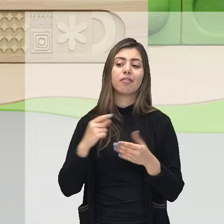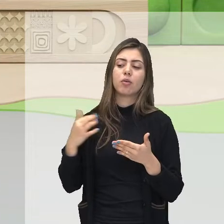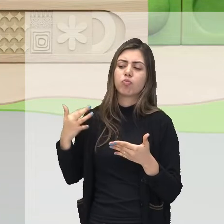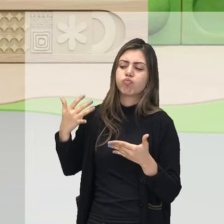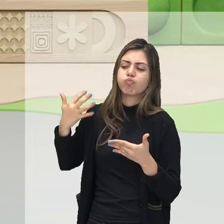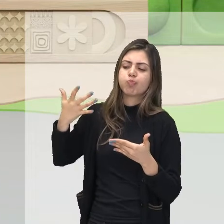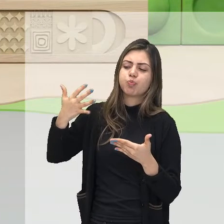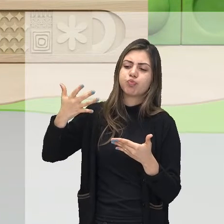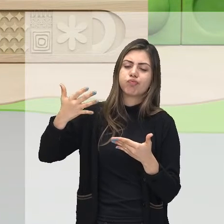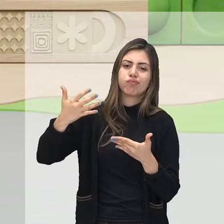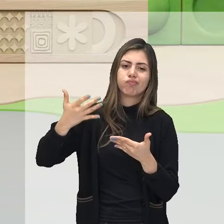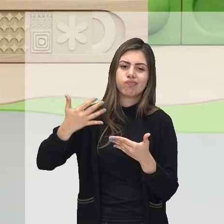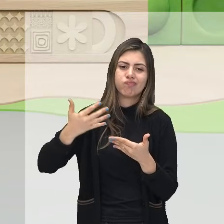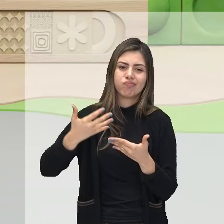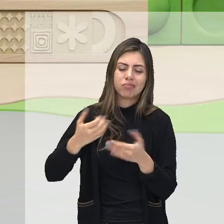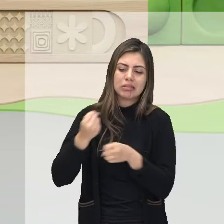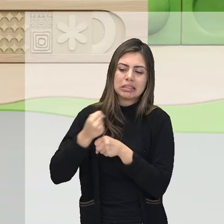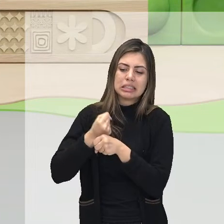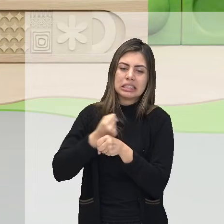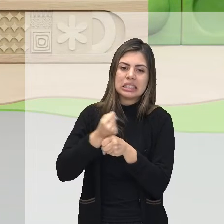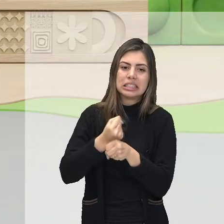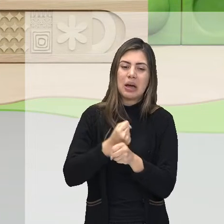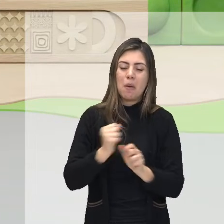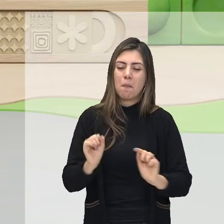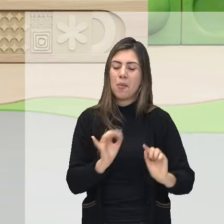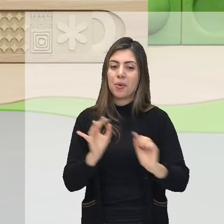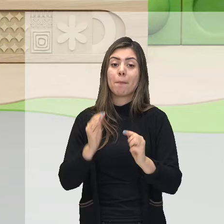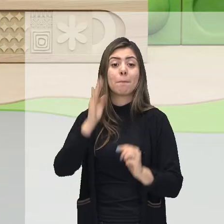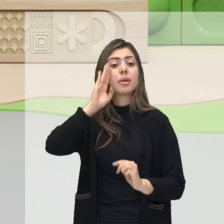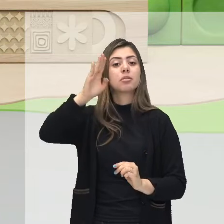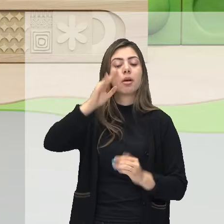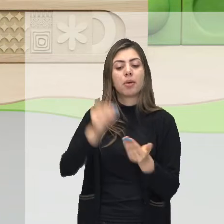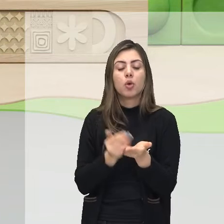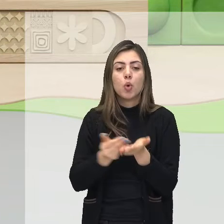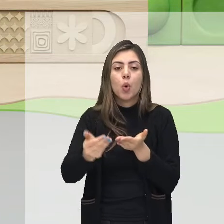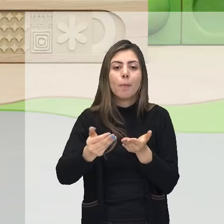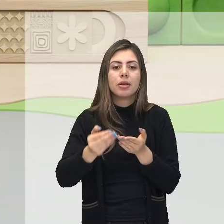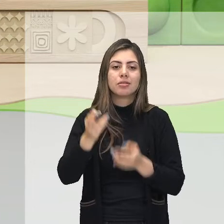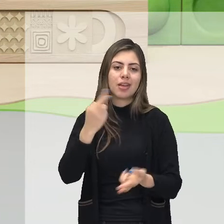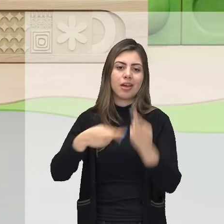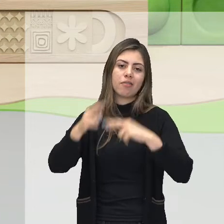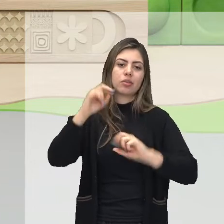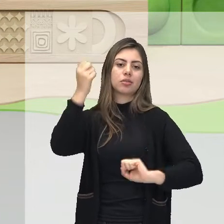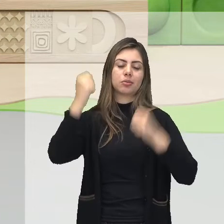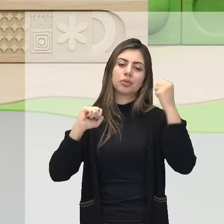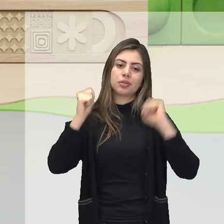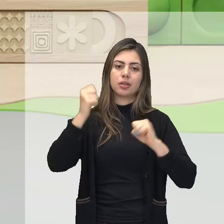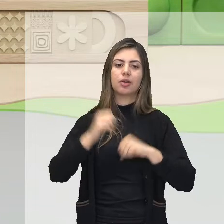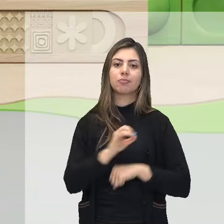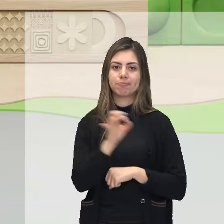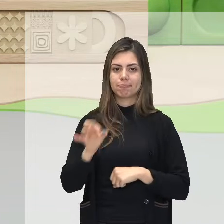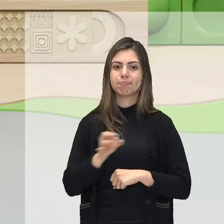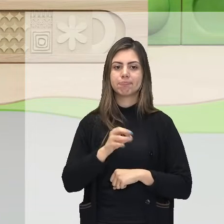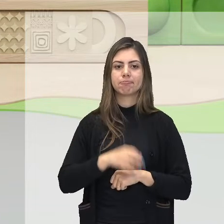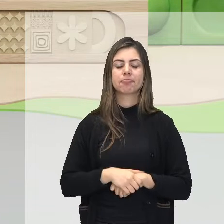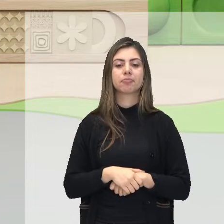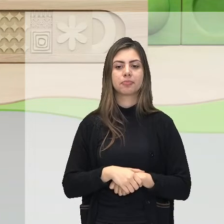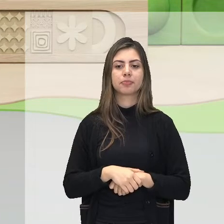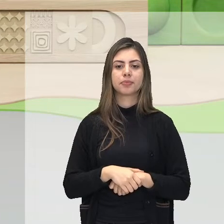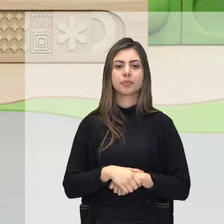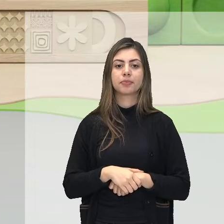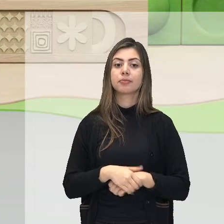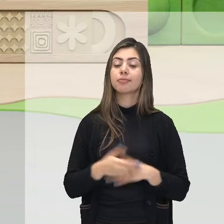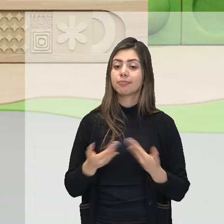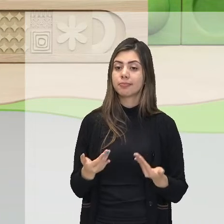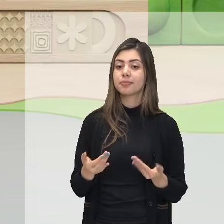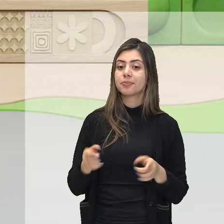longo dos anos, né? Principalmente a partir da Revolução Industrial, certo? E nós